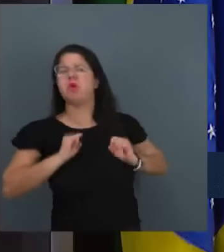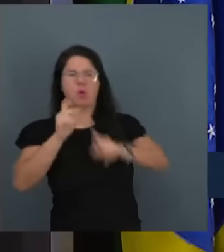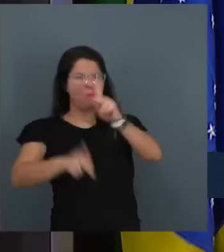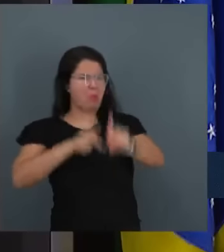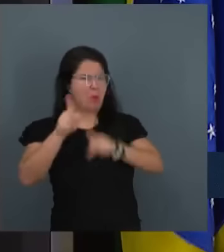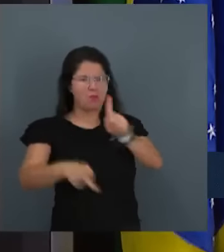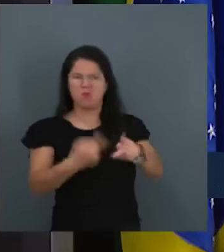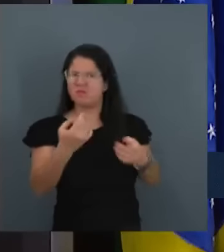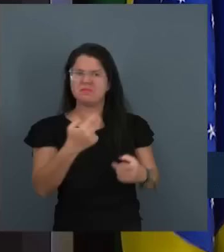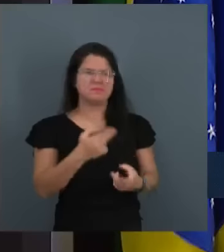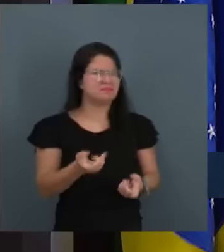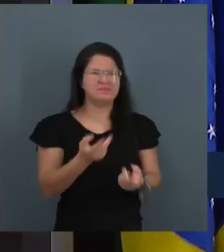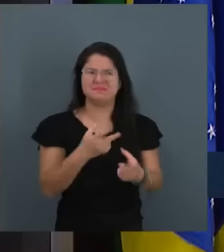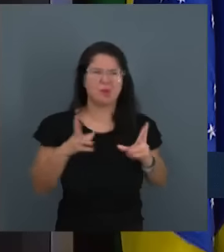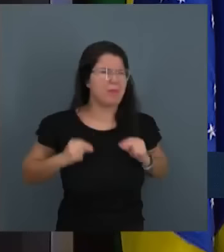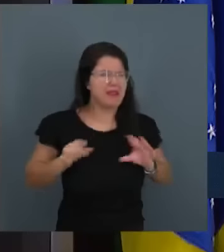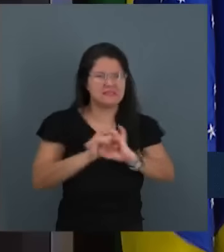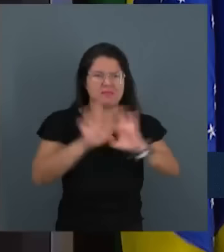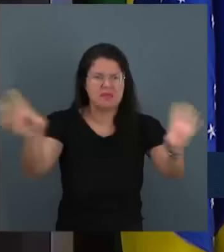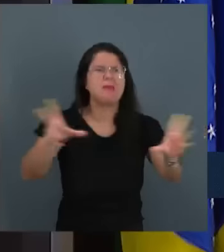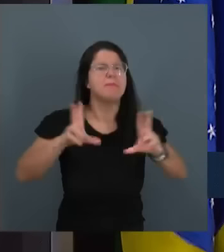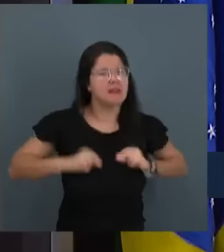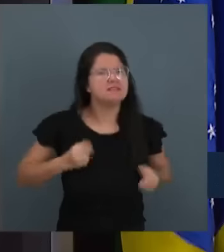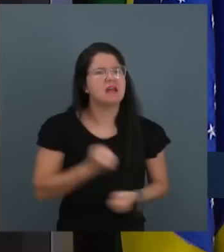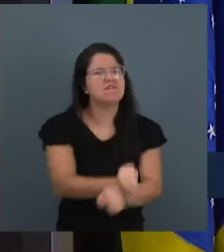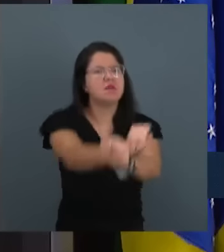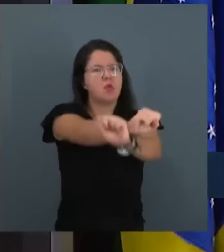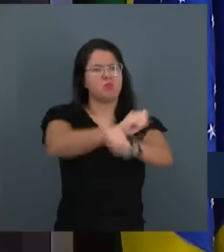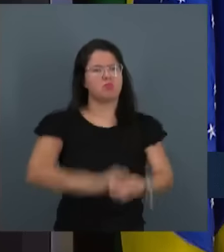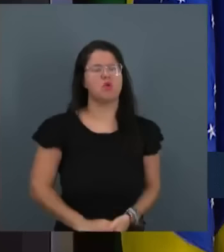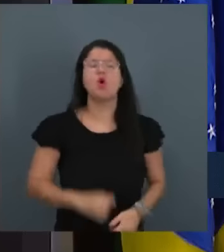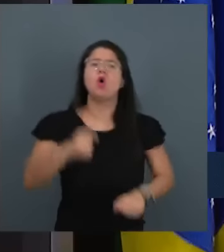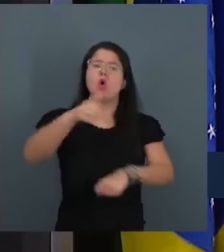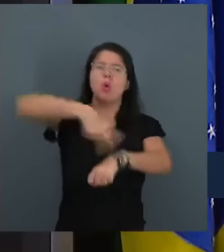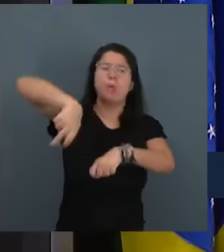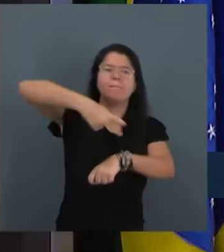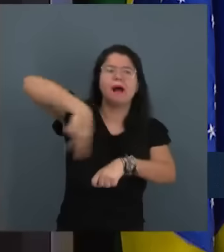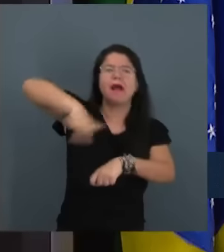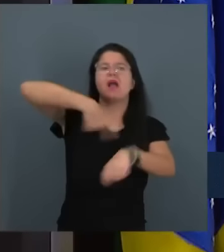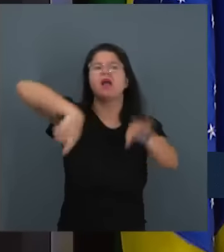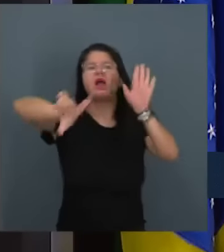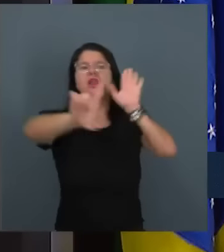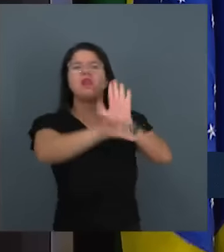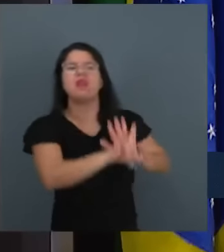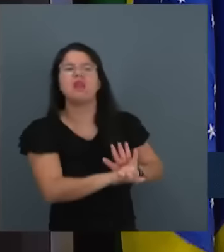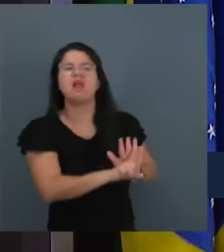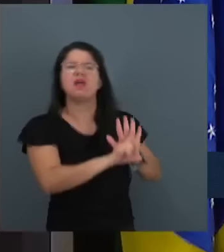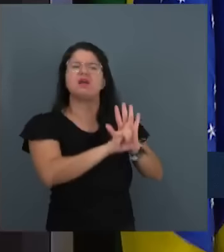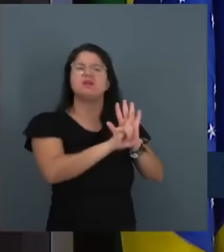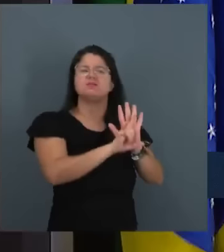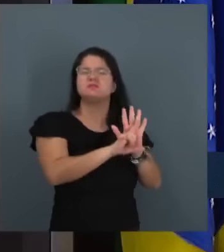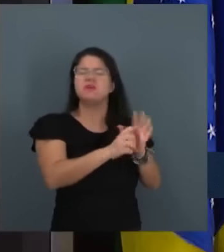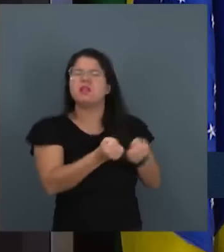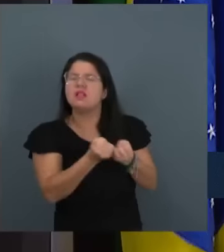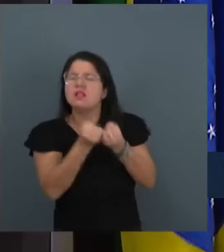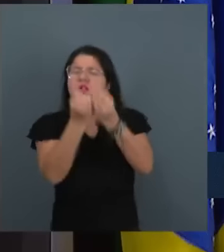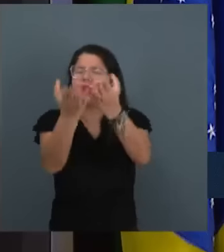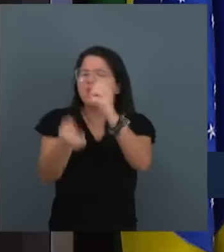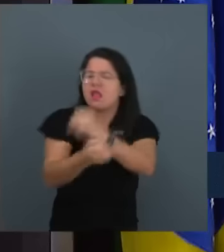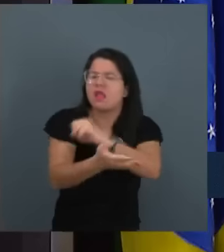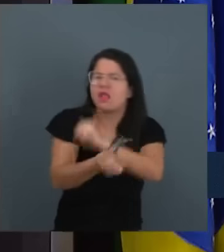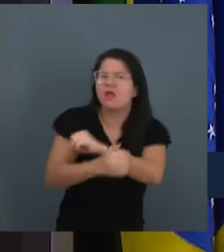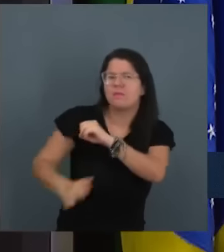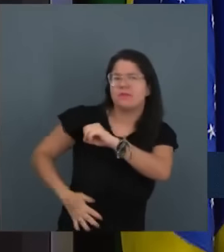a liberdade, sim a escravidão. Um país cujas leis são lenientes e beneficiam bandidos